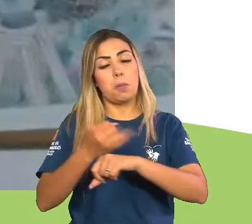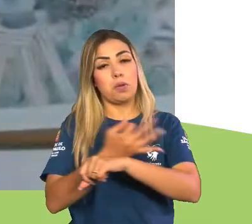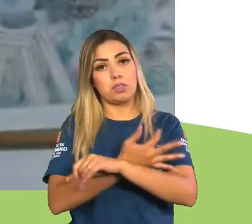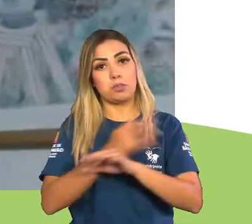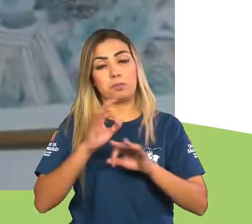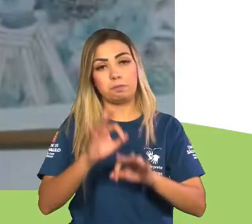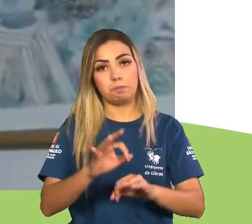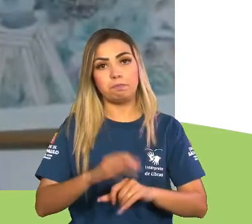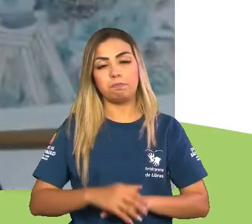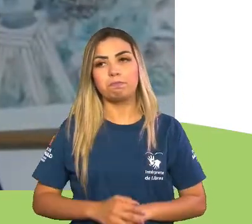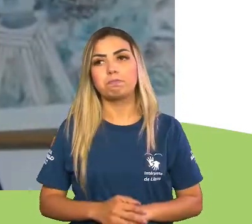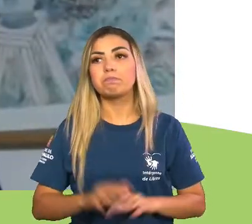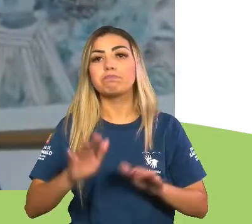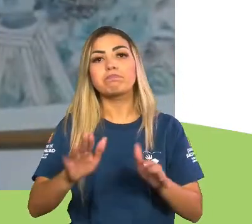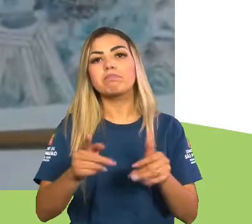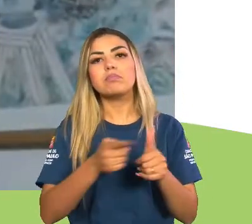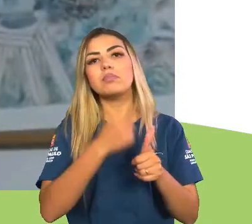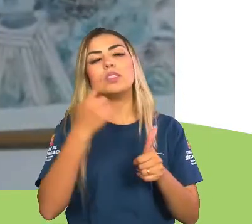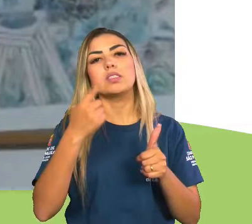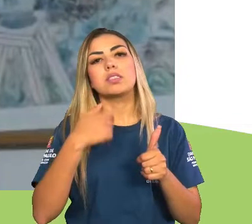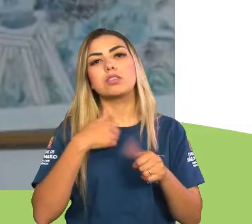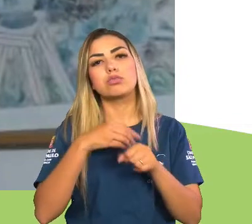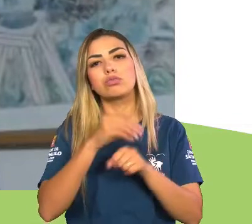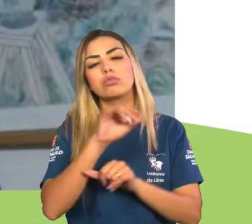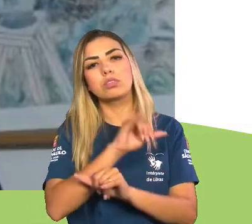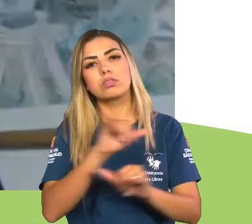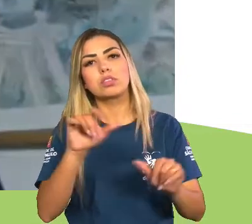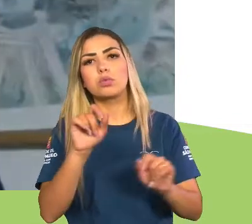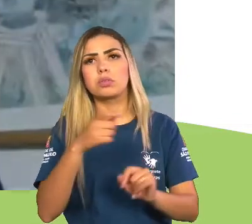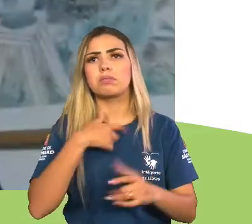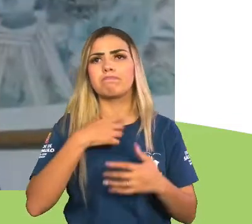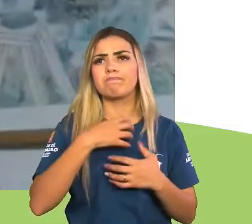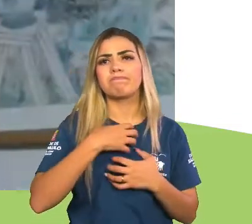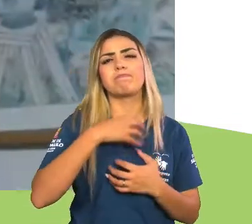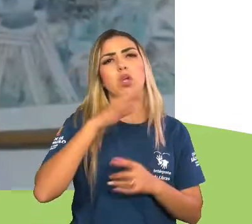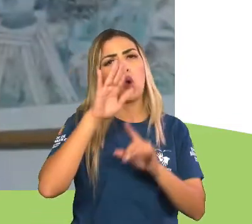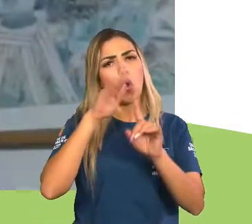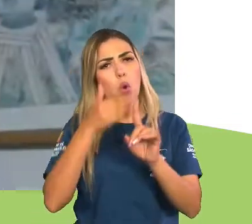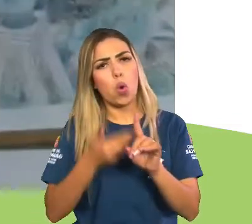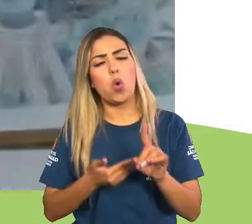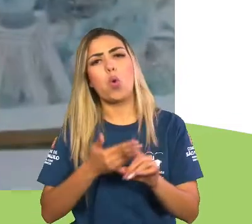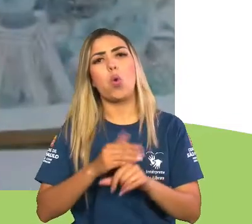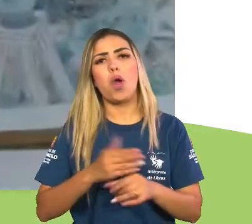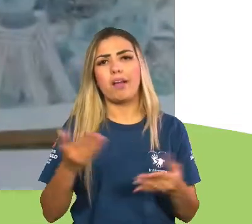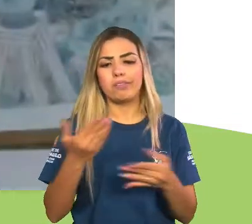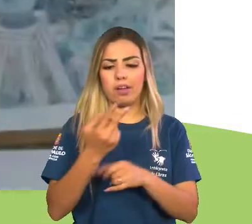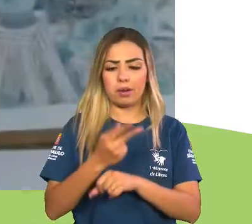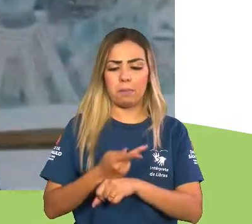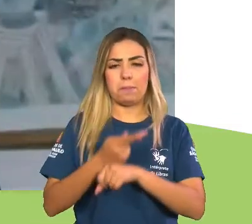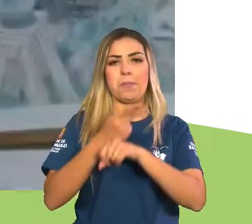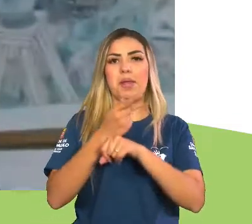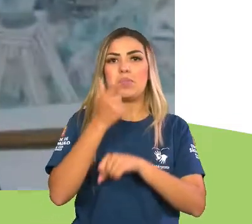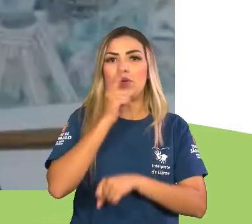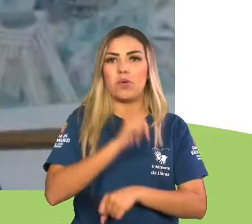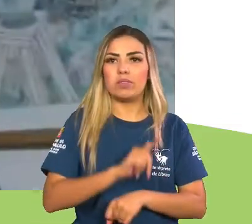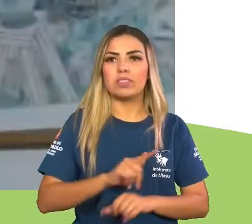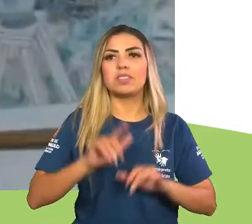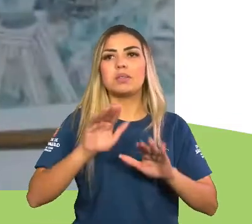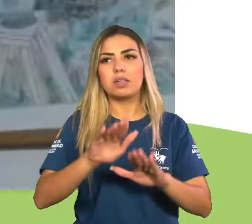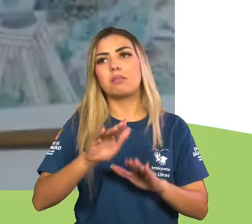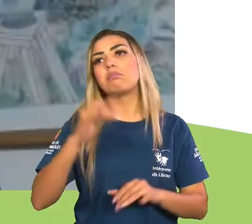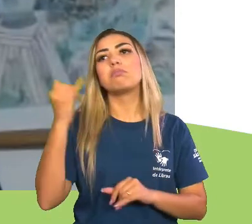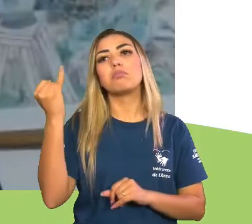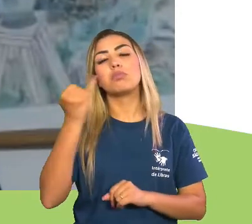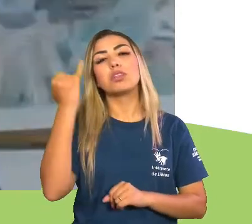Bom, primeiro, eu queria dizer que eu estou muito honrado de receber um prêmio como esse, mas é importante